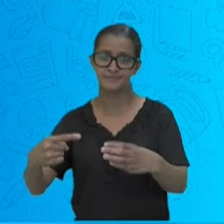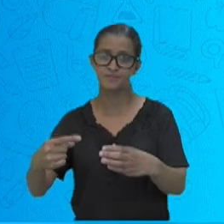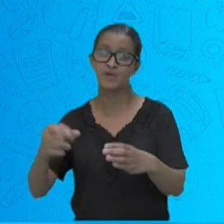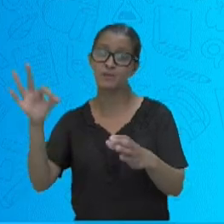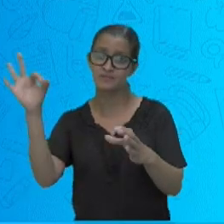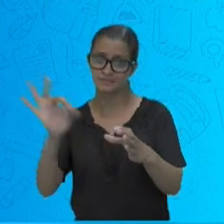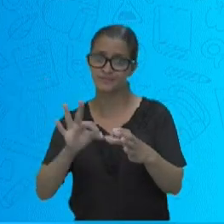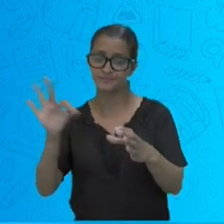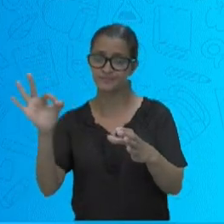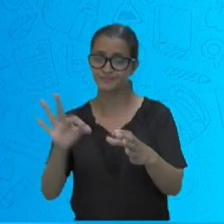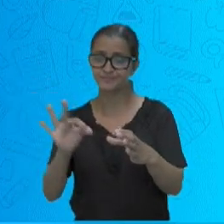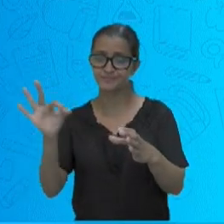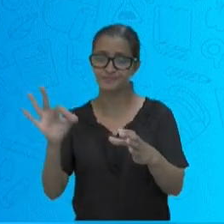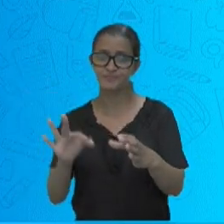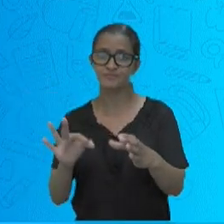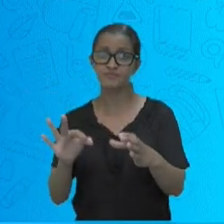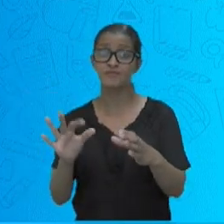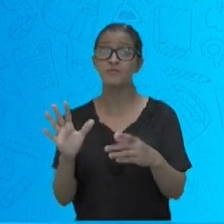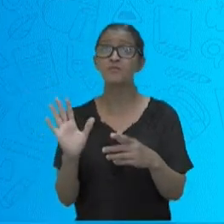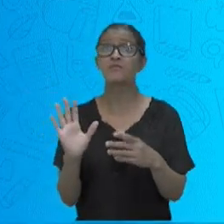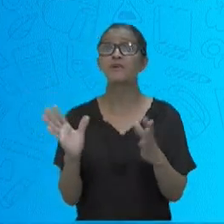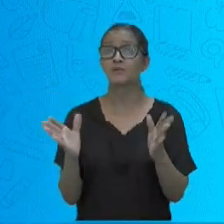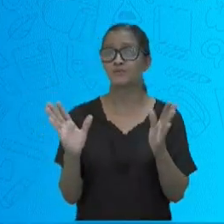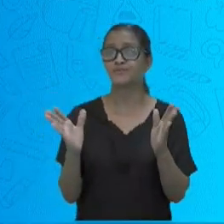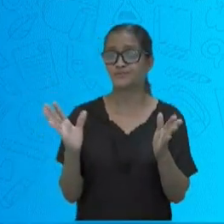para vocês. Nós vamos agora